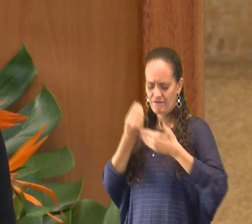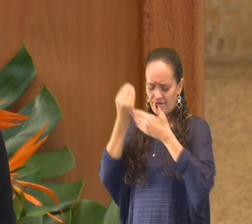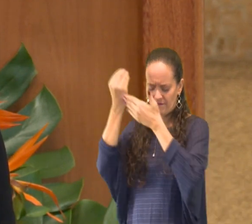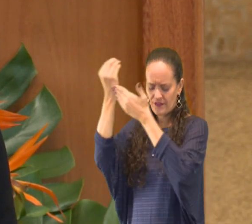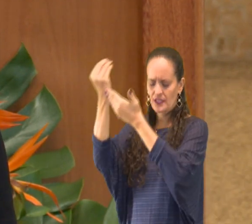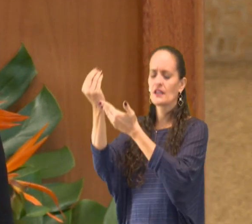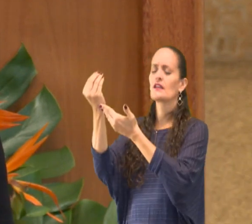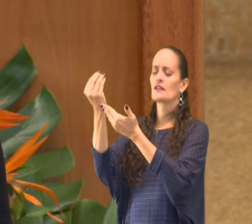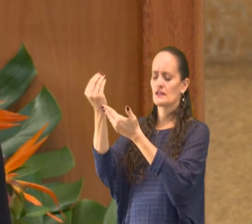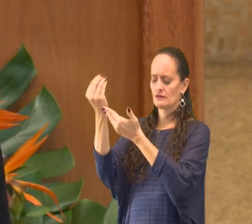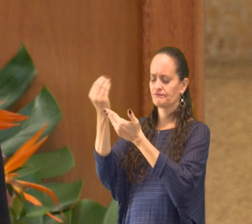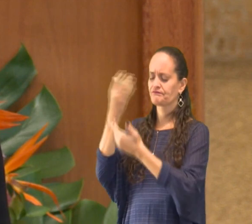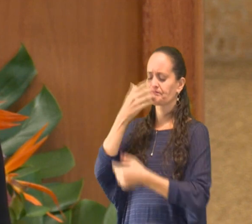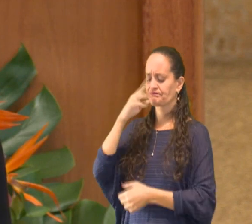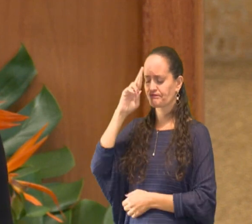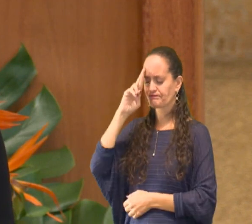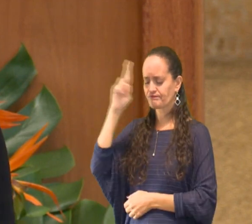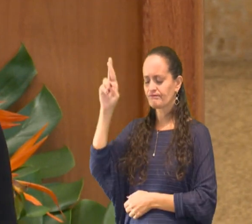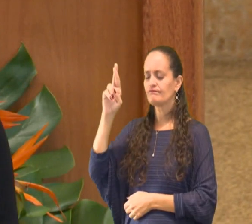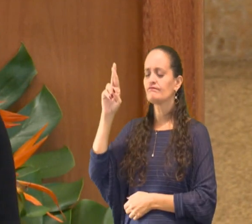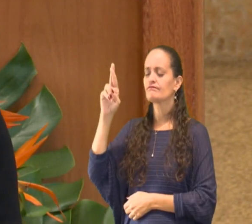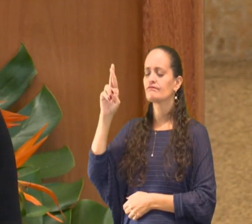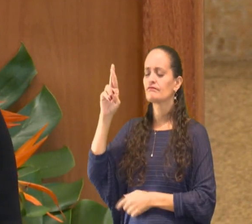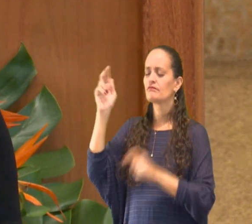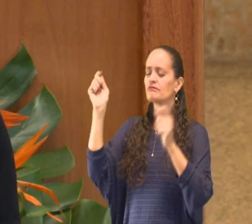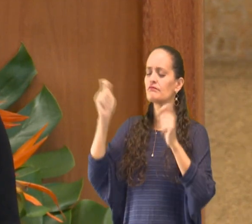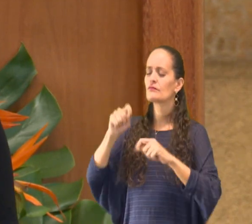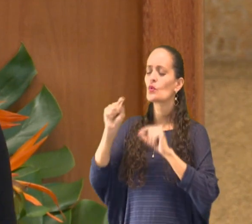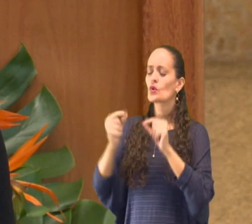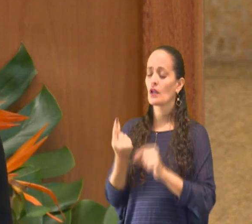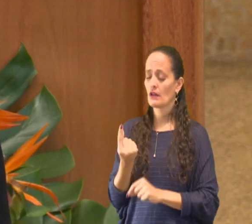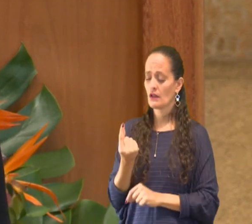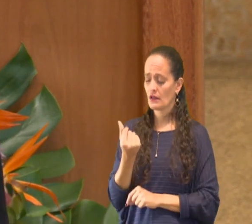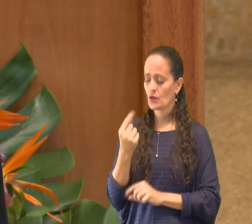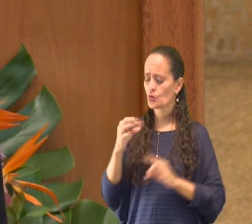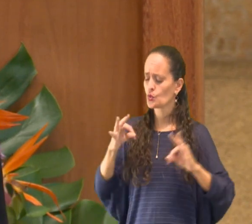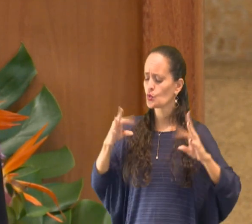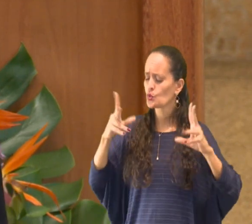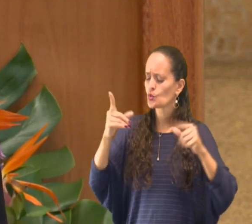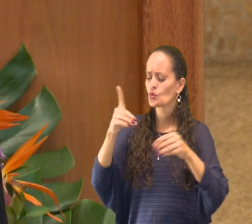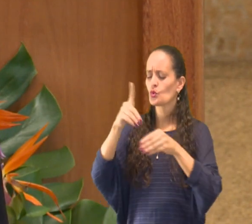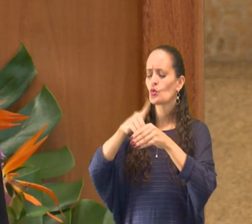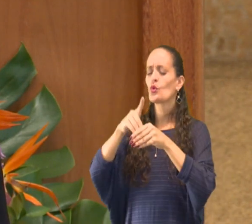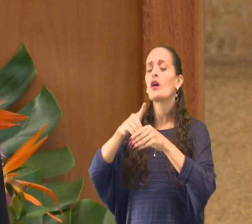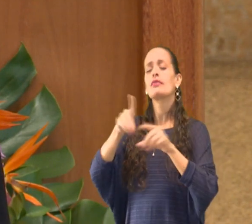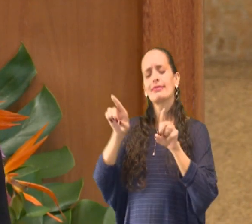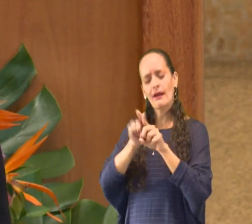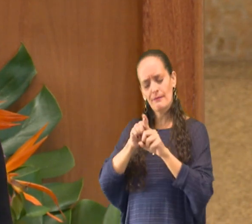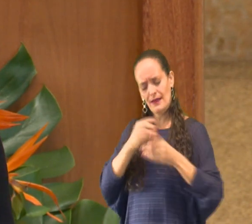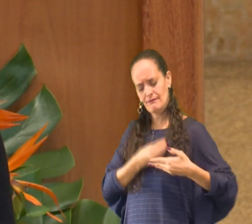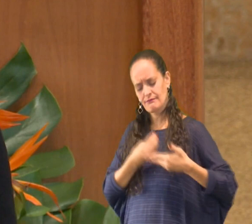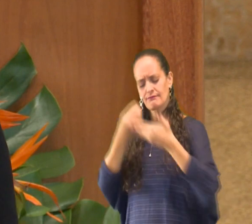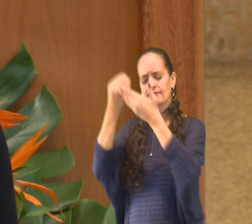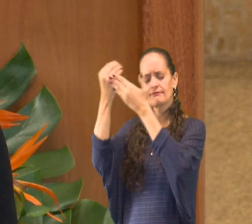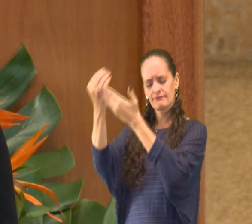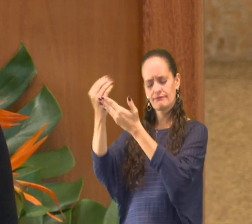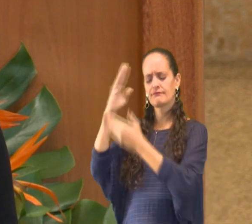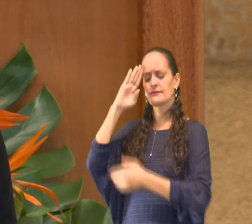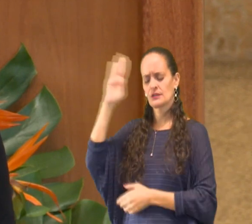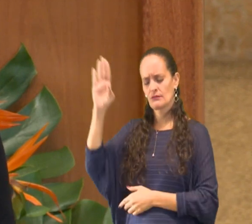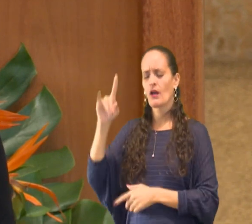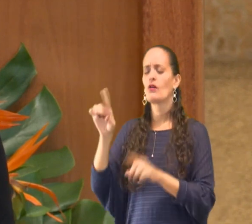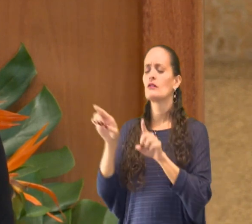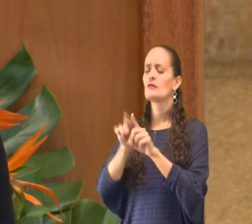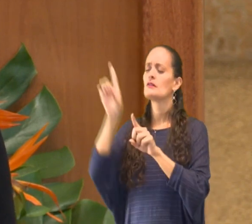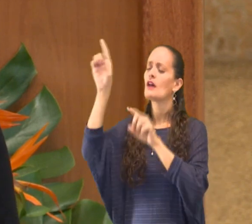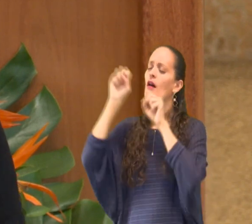Tuas mãos, que o Senhor, que acima de tudo, desses dízimos e ofertas, nós colocamos nossas vidas nas Tuas mãos, para que o Senhor